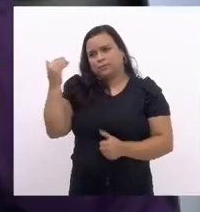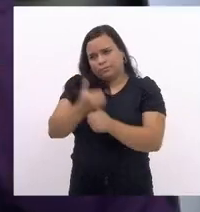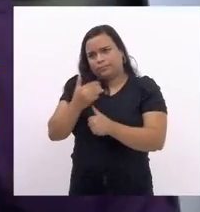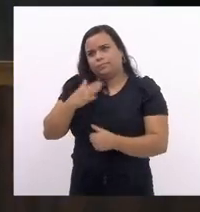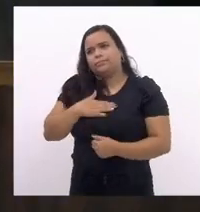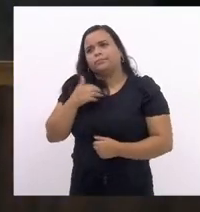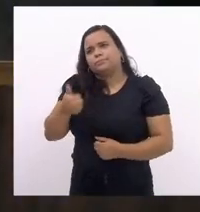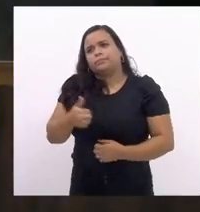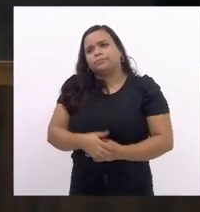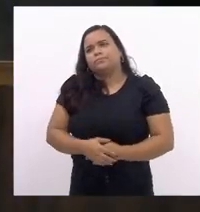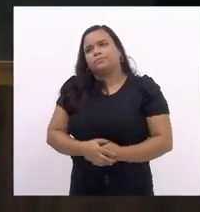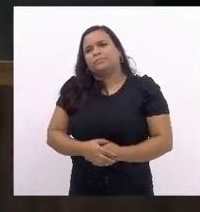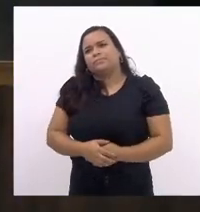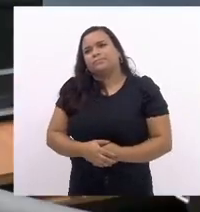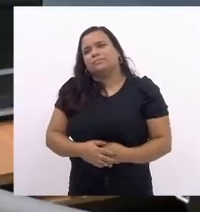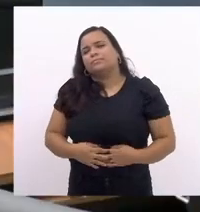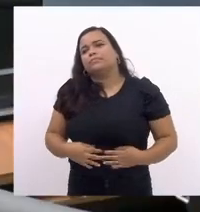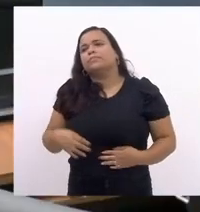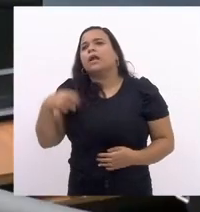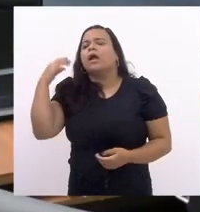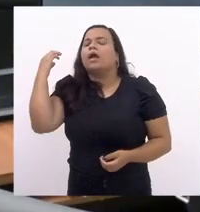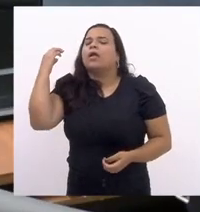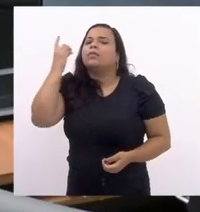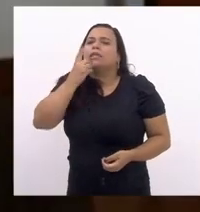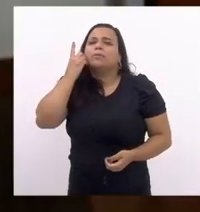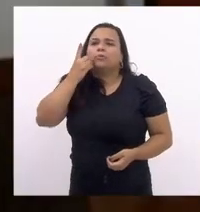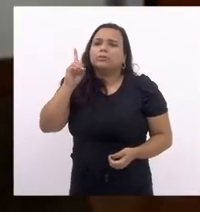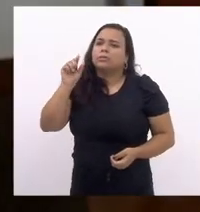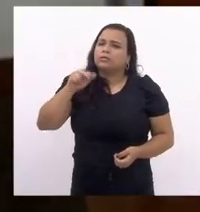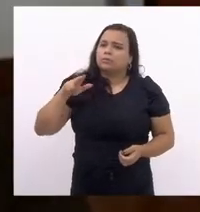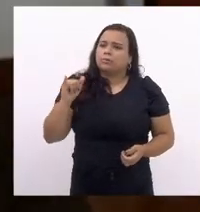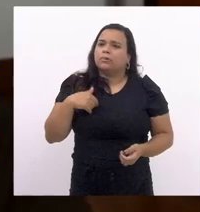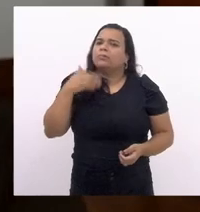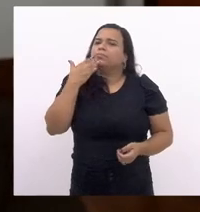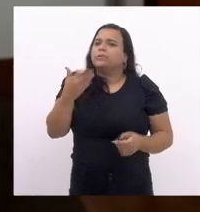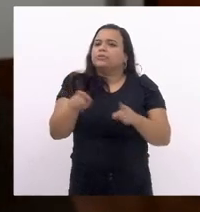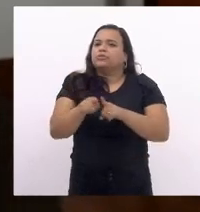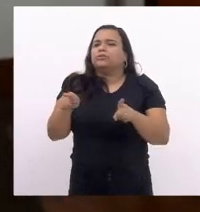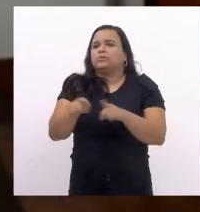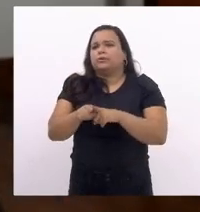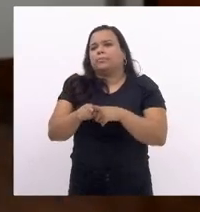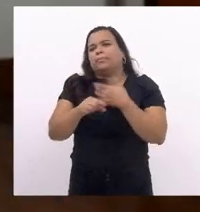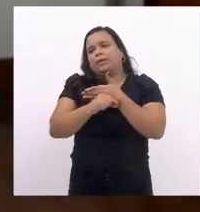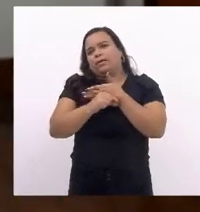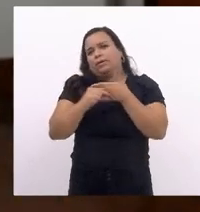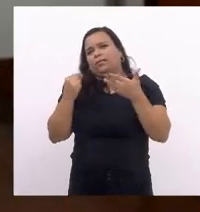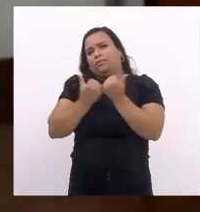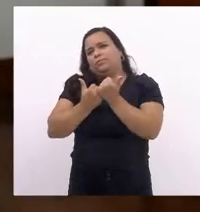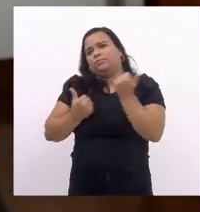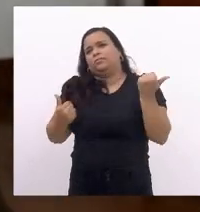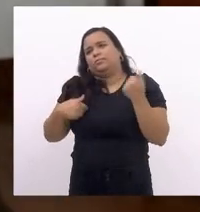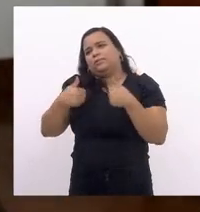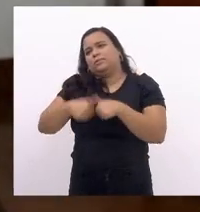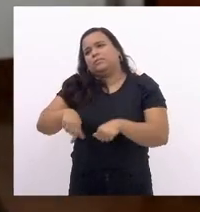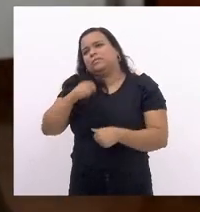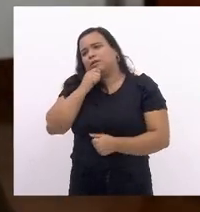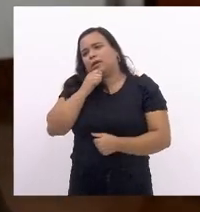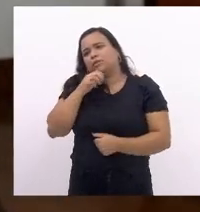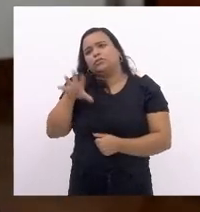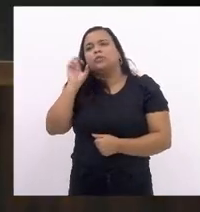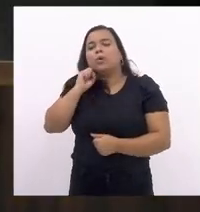presidir. Deputada Dani. Senhor presidente. Só para pedir para registrar com a autoria, eu estava sem som na hora que Vossa Excelência perguntou, mas